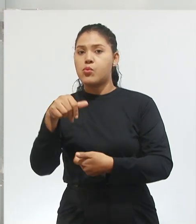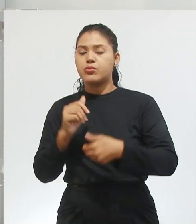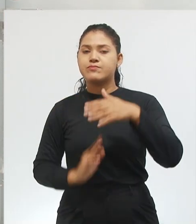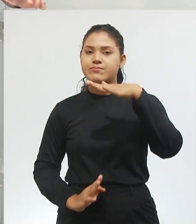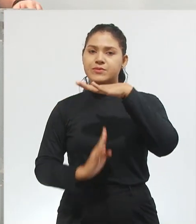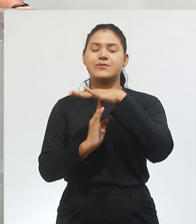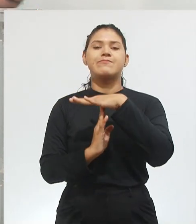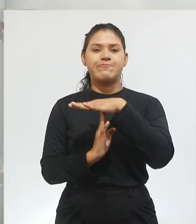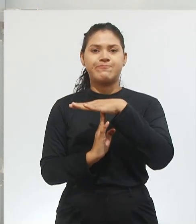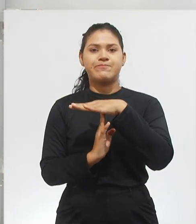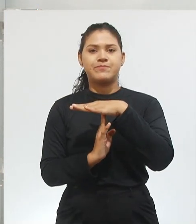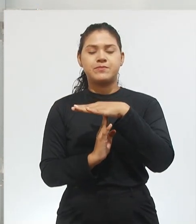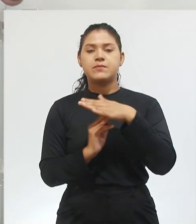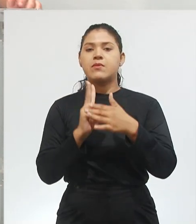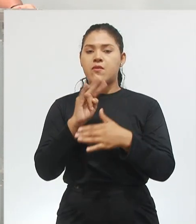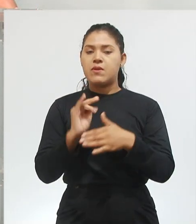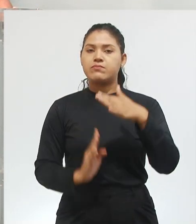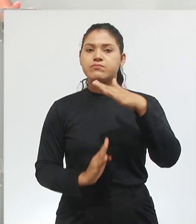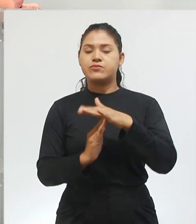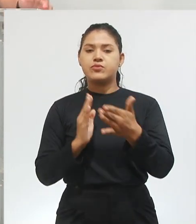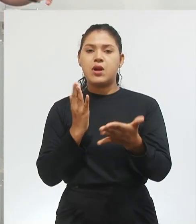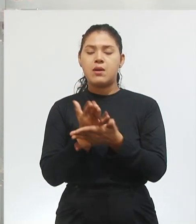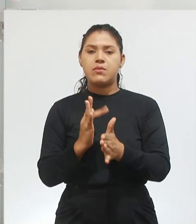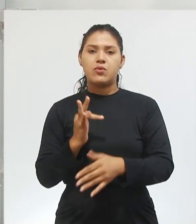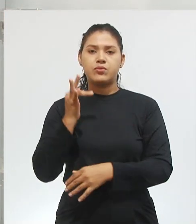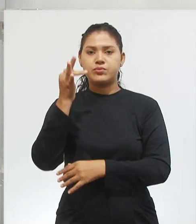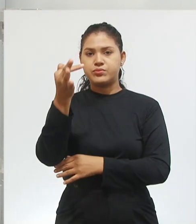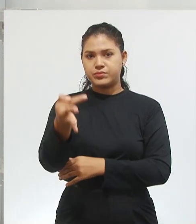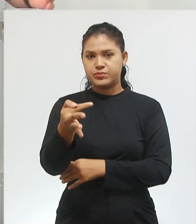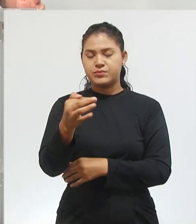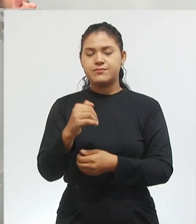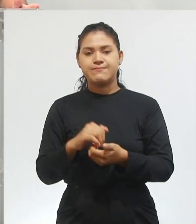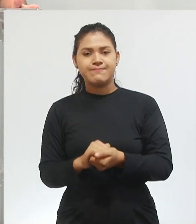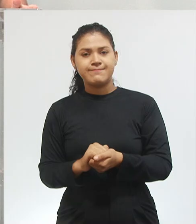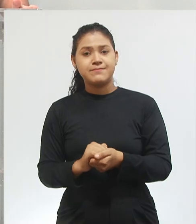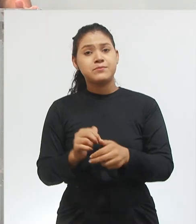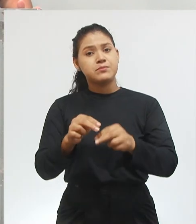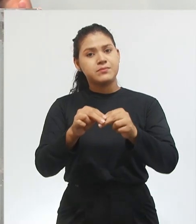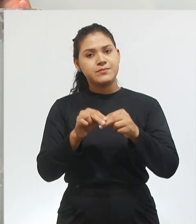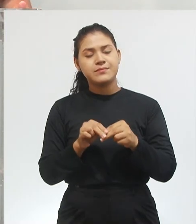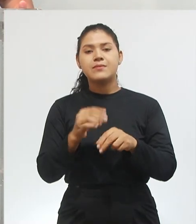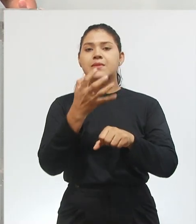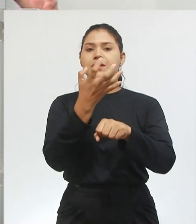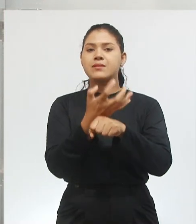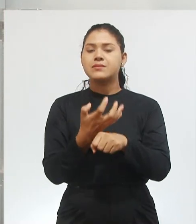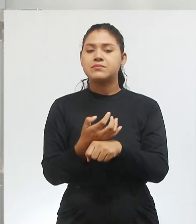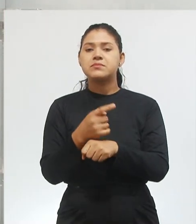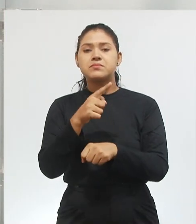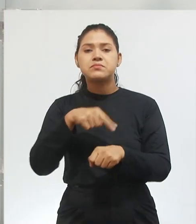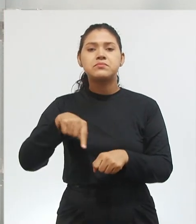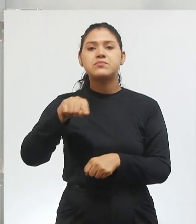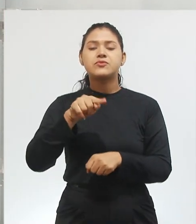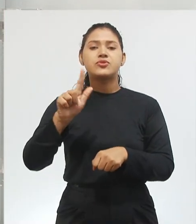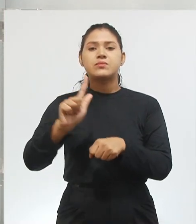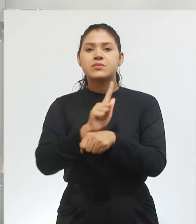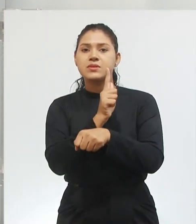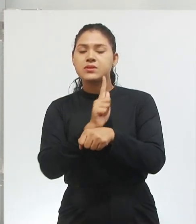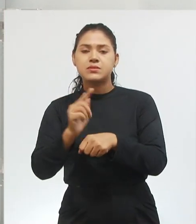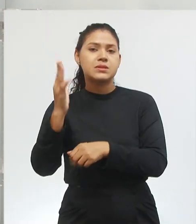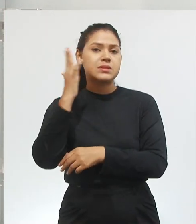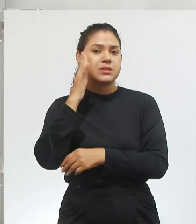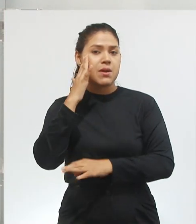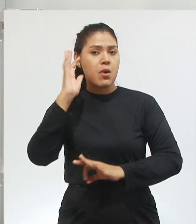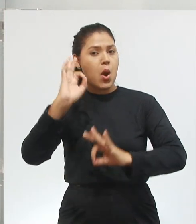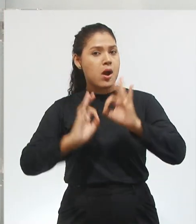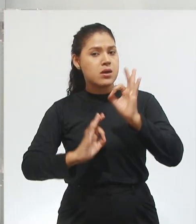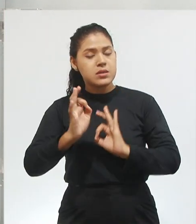limitados ok que são finitos então perceba que a nossa disciplina ela trata disso né da gestão da